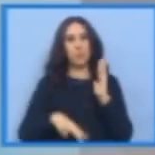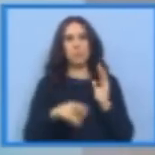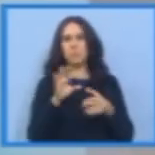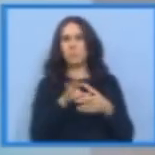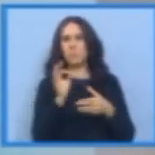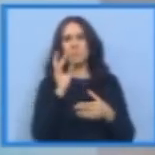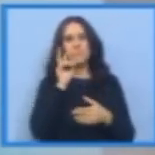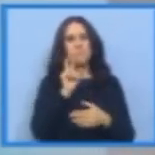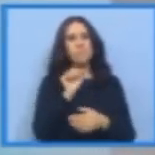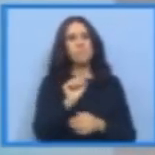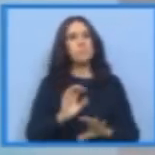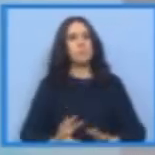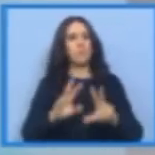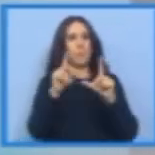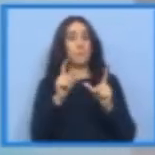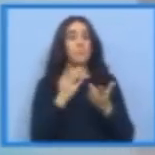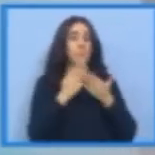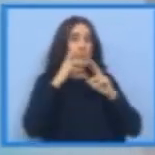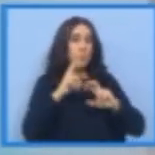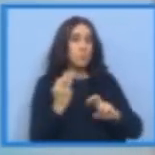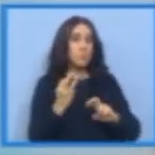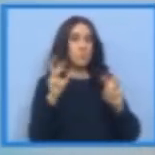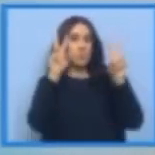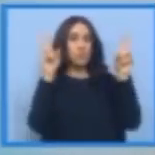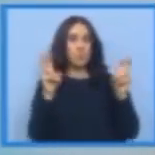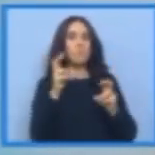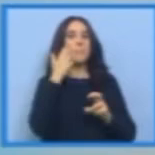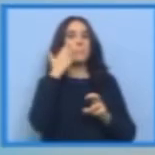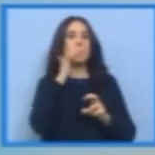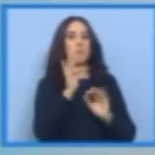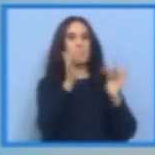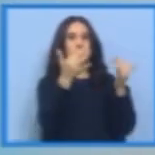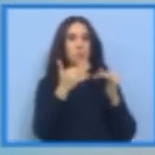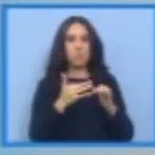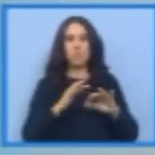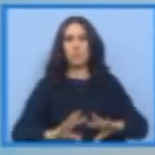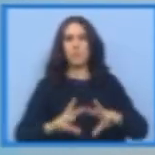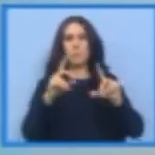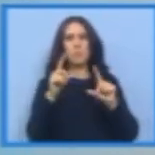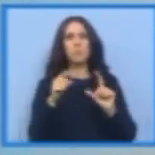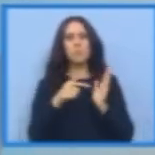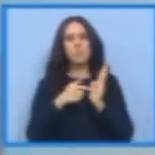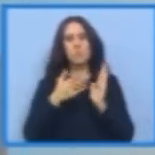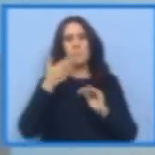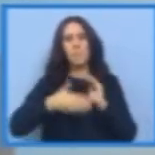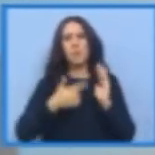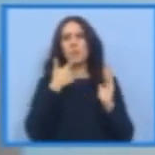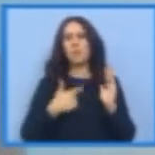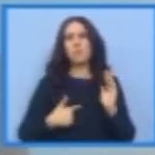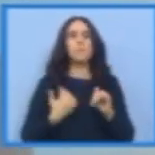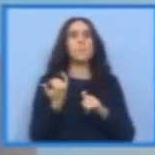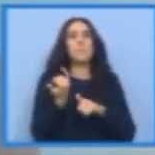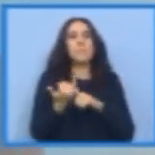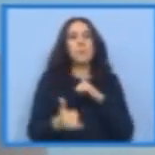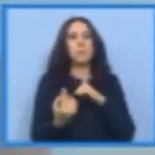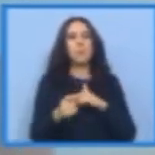para as questões do desenvolvimento. E o estudo é precisamente sobre migrações e desenvolvimento, e a páginas tantas alerta para o perigo da